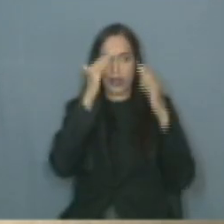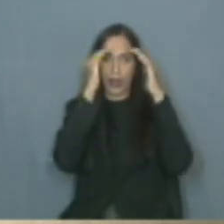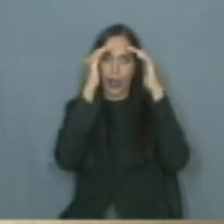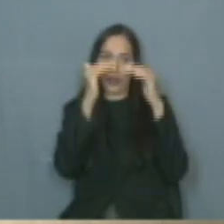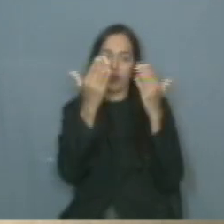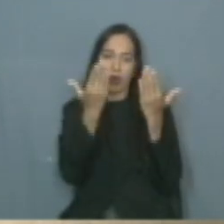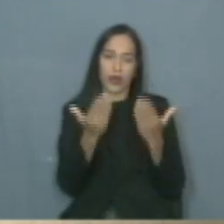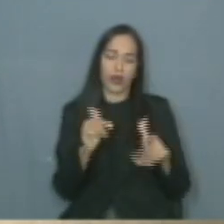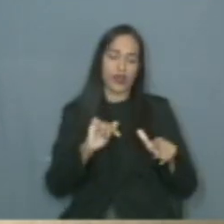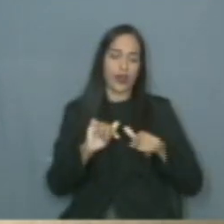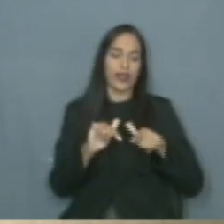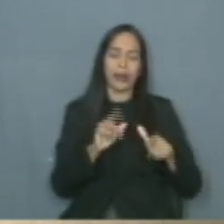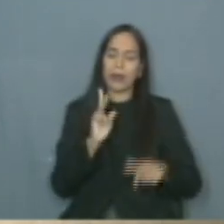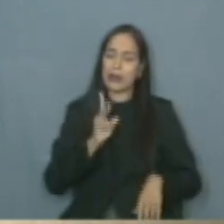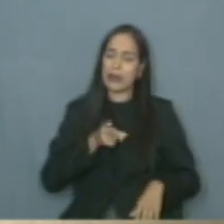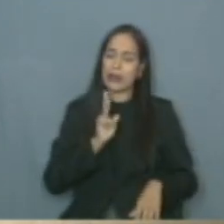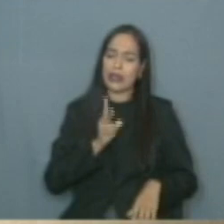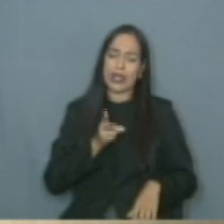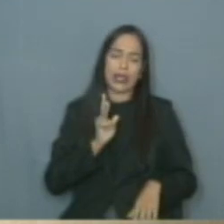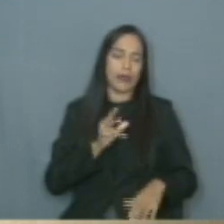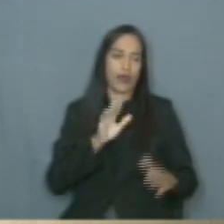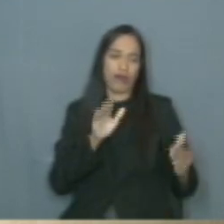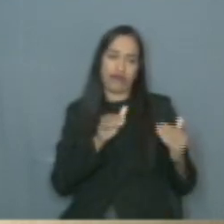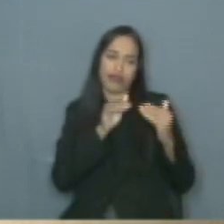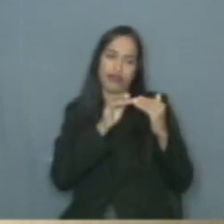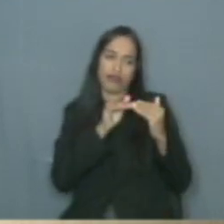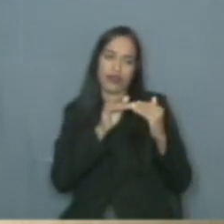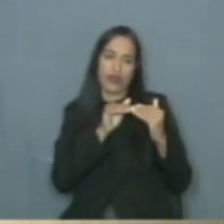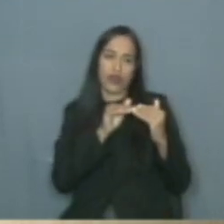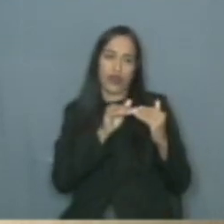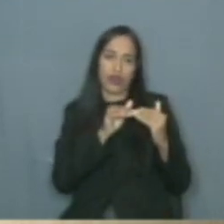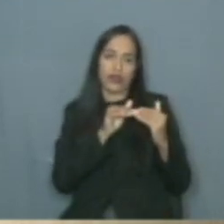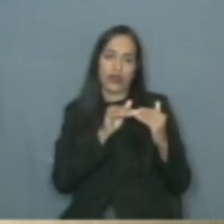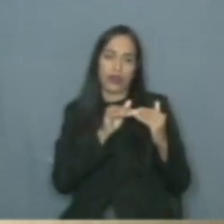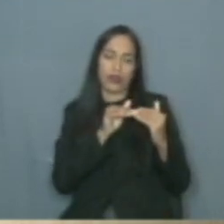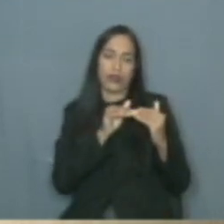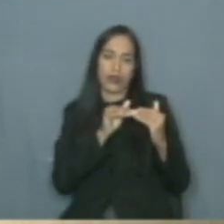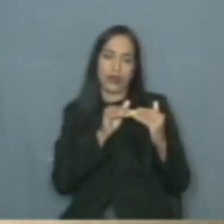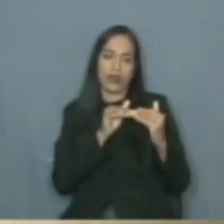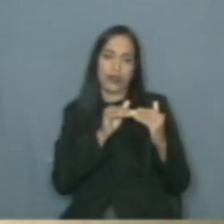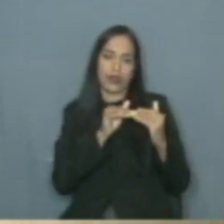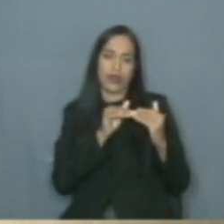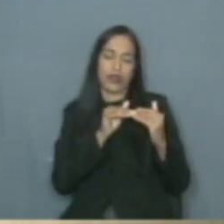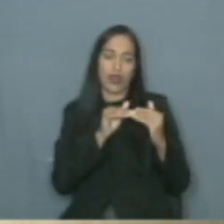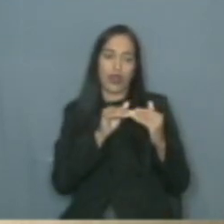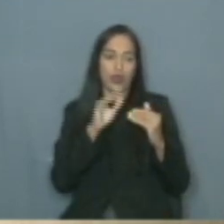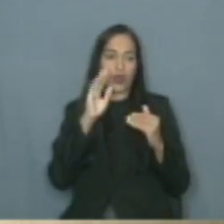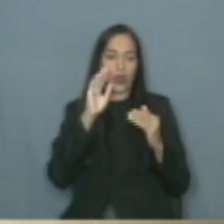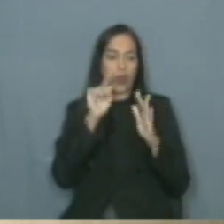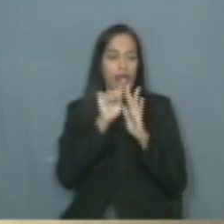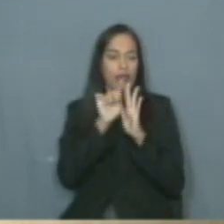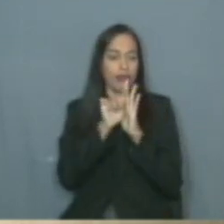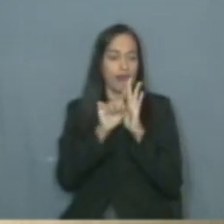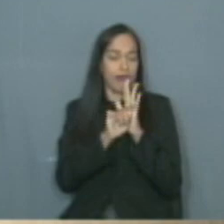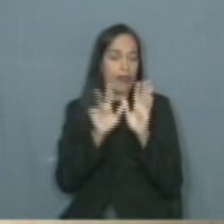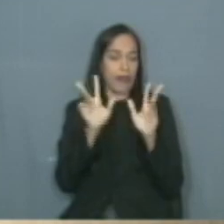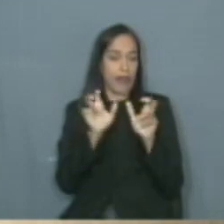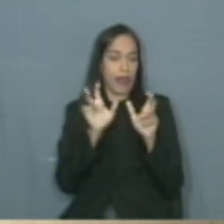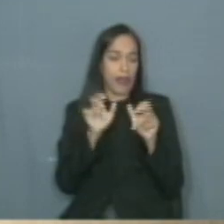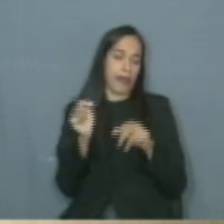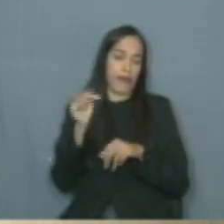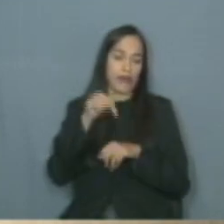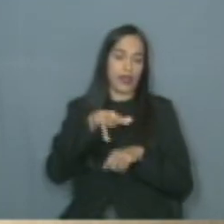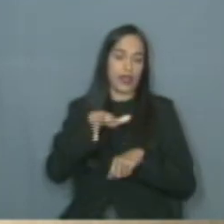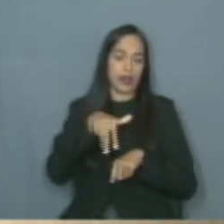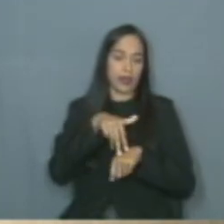seu trabalho, sempre a sua fala, que concordamos no principal tema que lhe fez trazer essa tribuna, mas eu não poderia